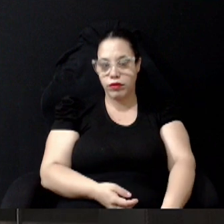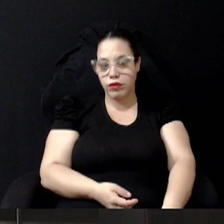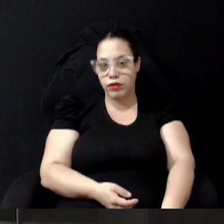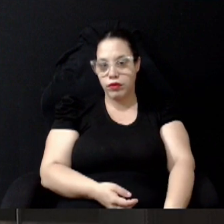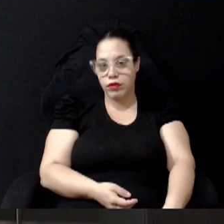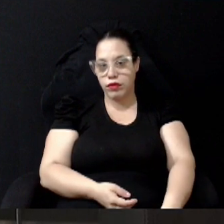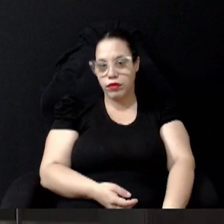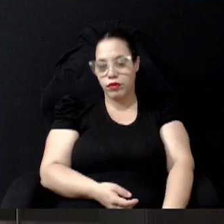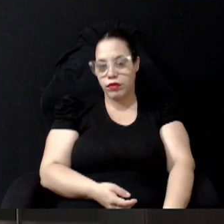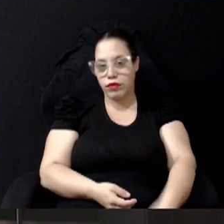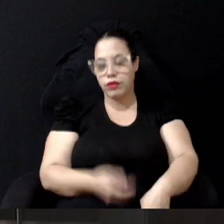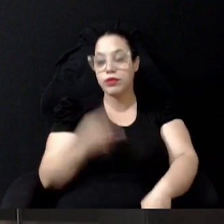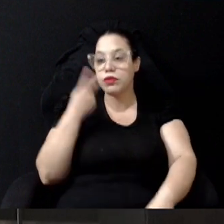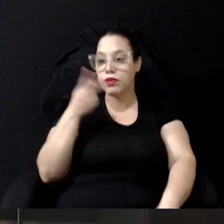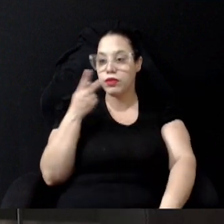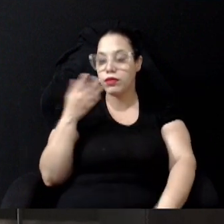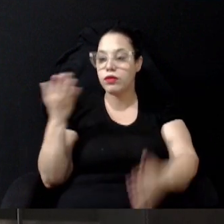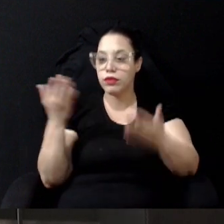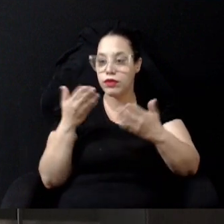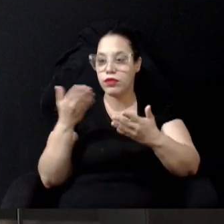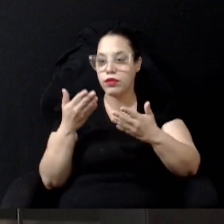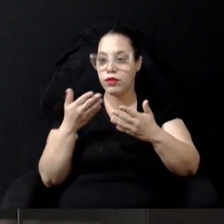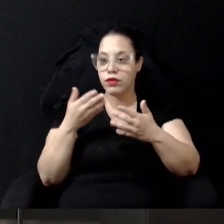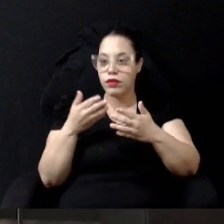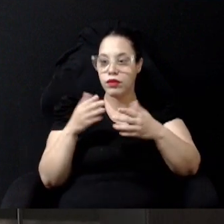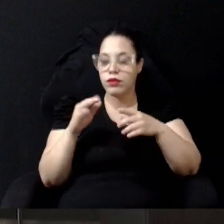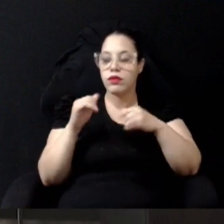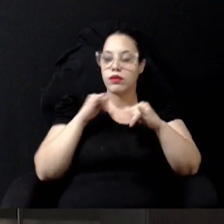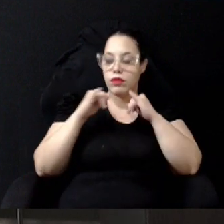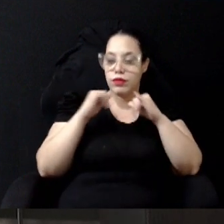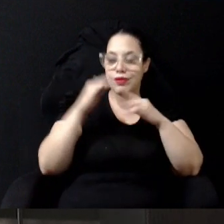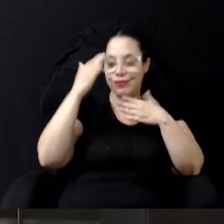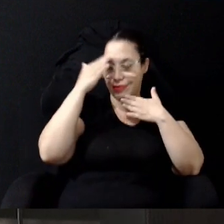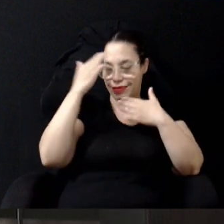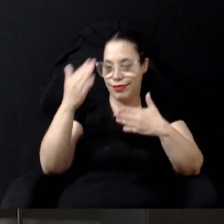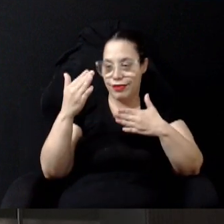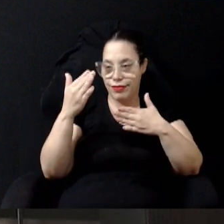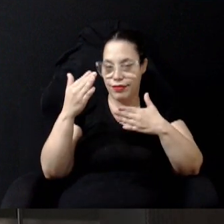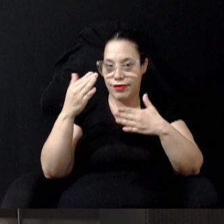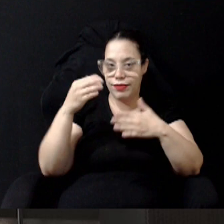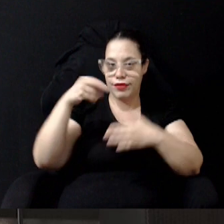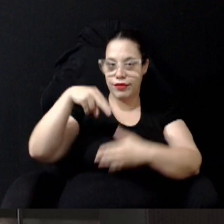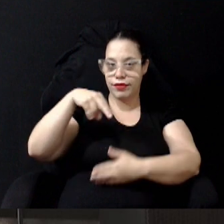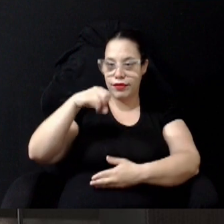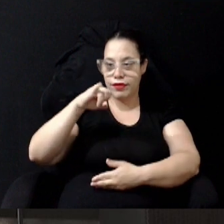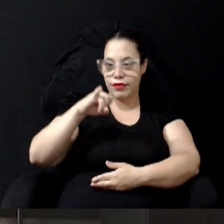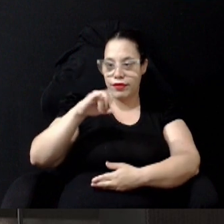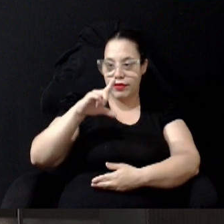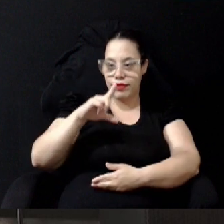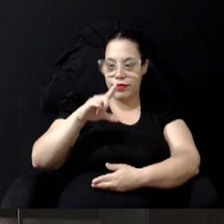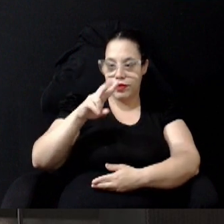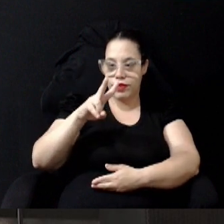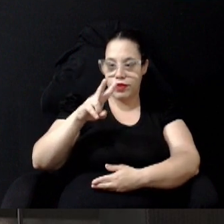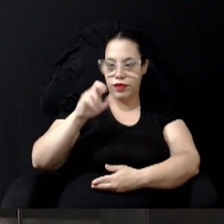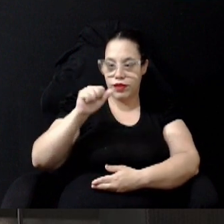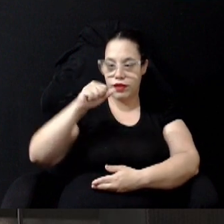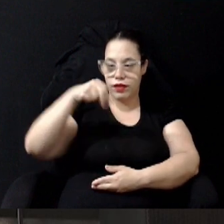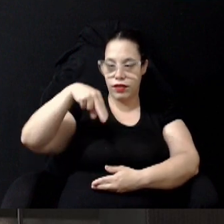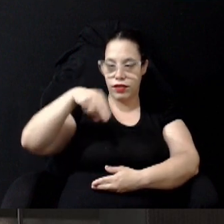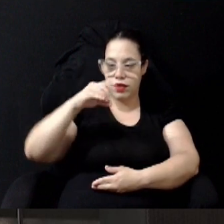Com a palavra agora, para seu discurso de agradecimento, Nilvanda Sena